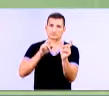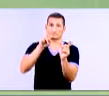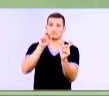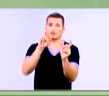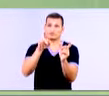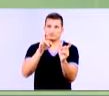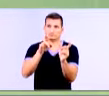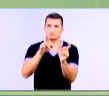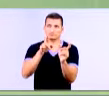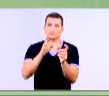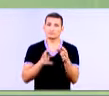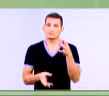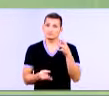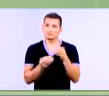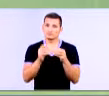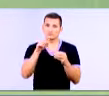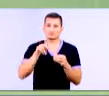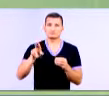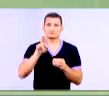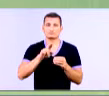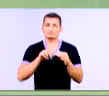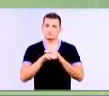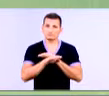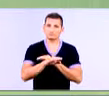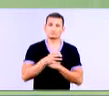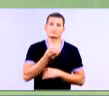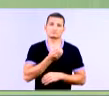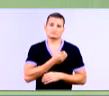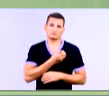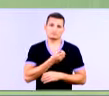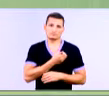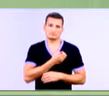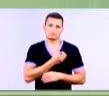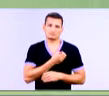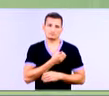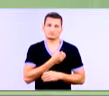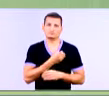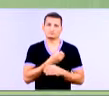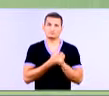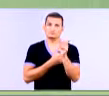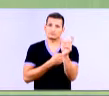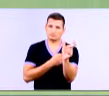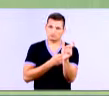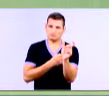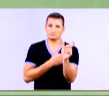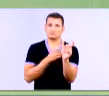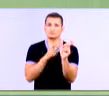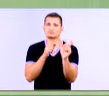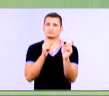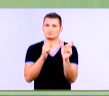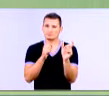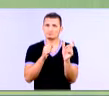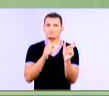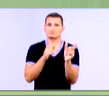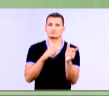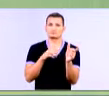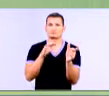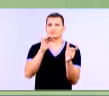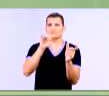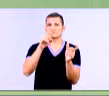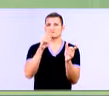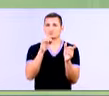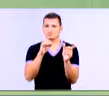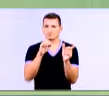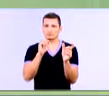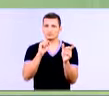atribuição é utilizada para armazenar um valor em uma variável. Esse valor pode ser predefinido, fixo, pode ser